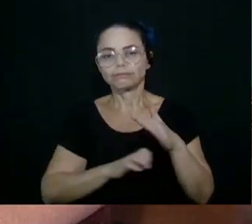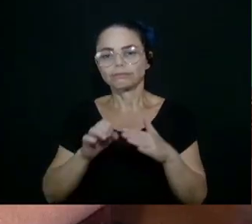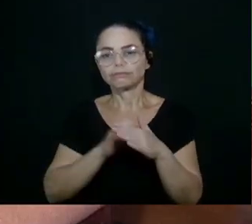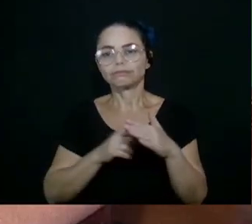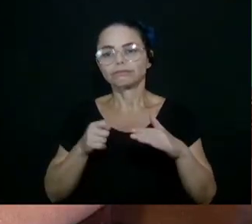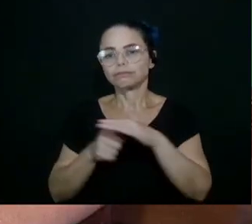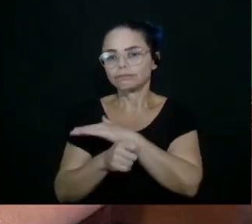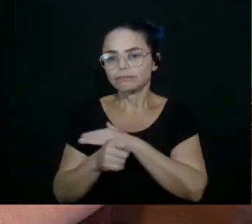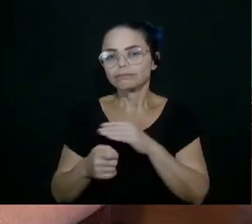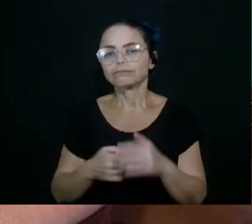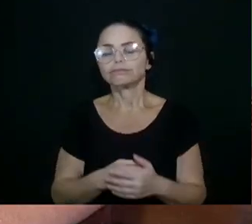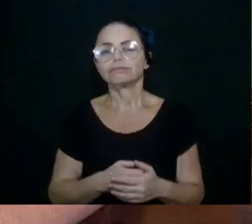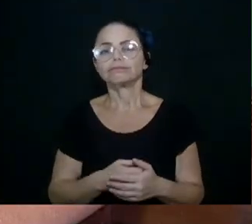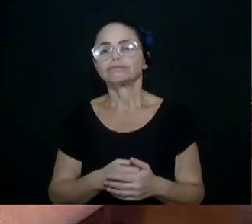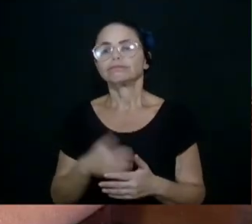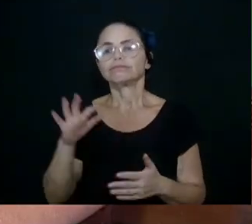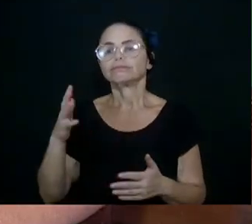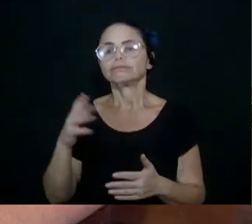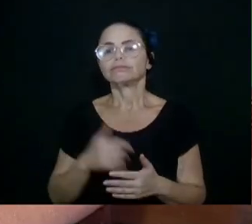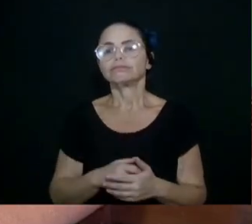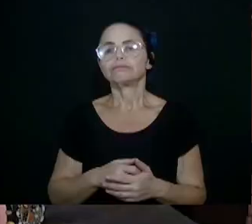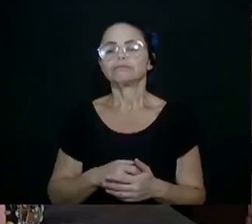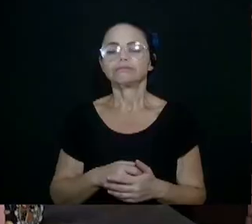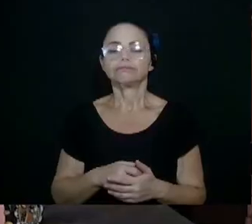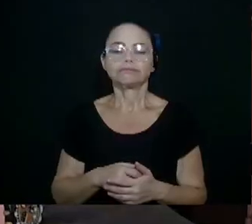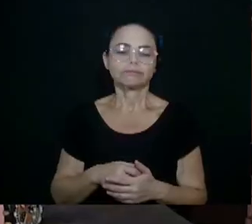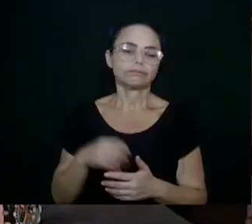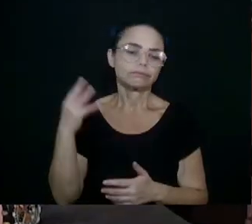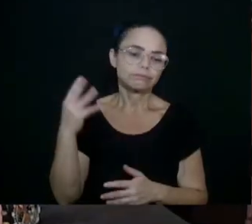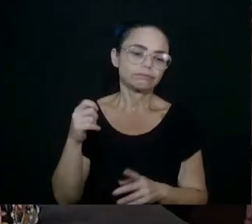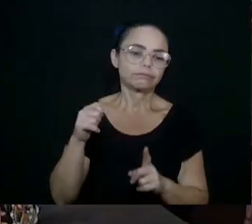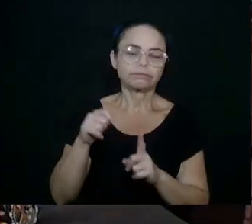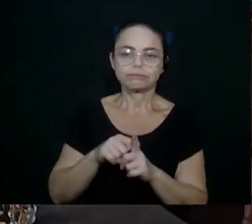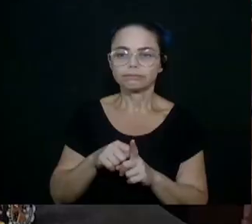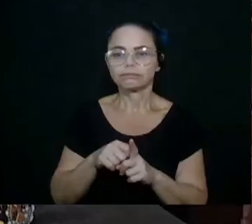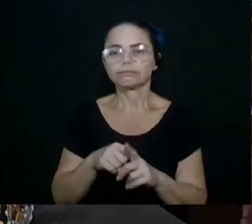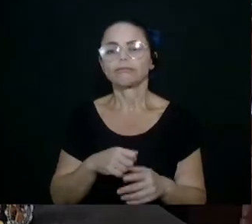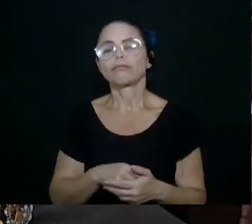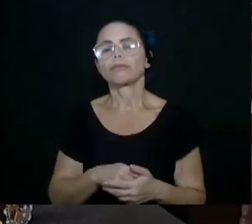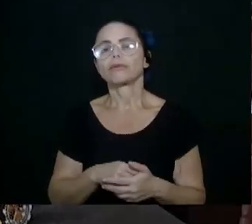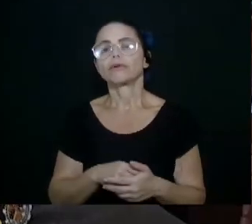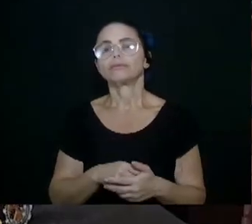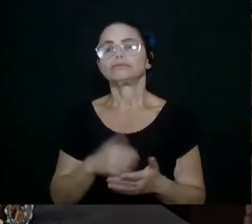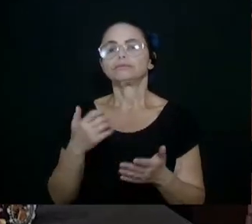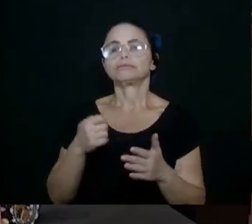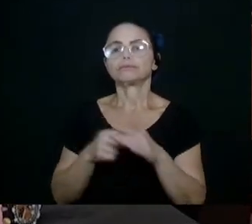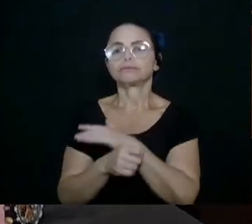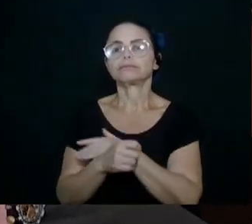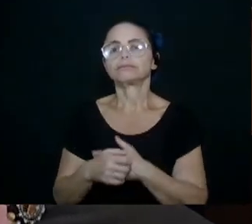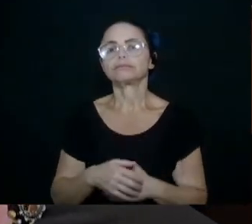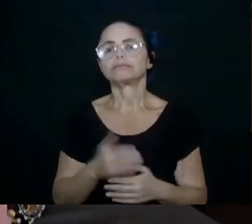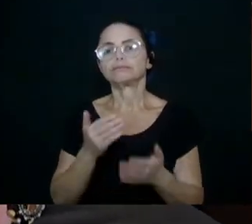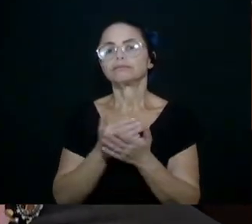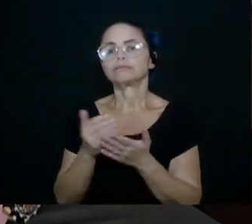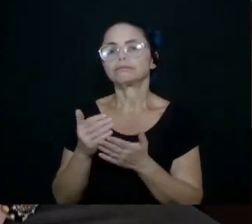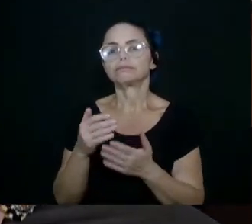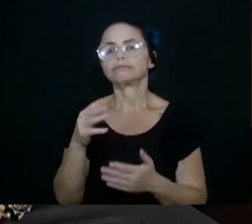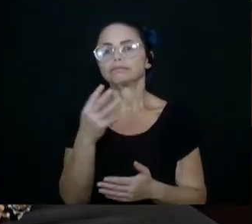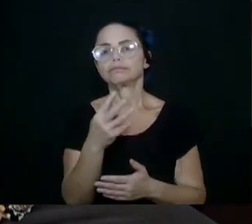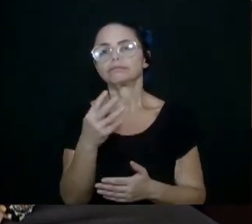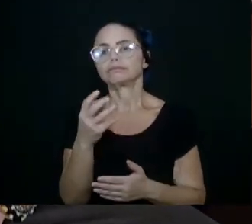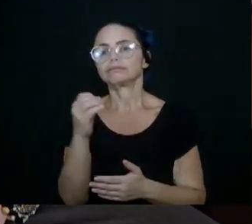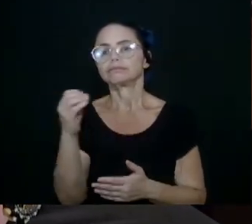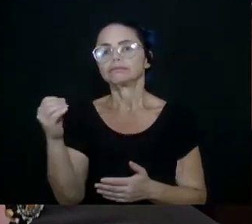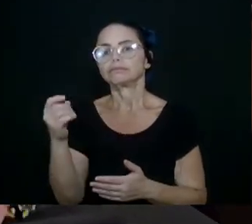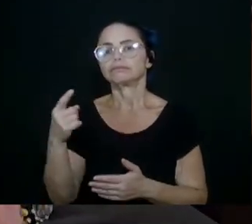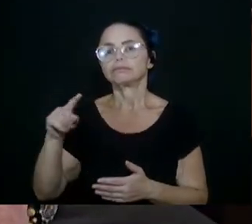foi quanto tempo? Em torno de 3 meses. Qual foi o investimento inicial? Investimento inicial na casa de R$300 mil. Já era